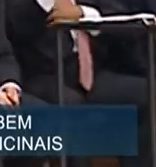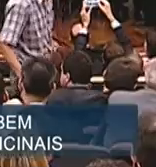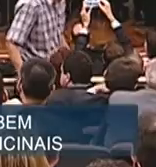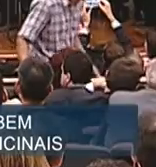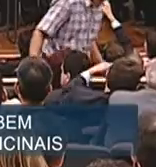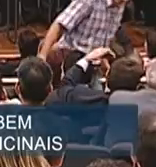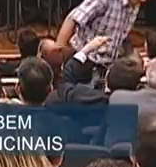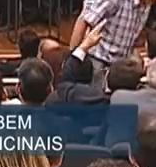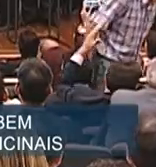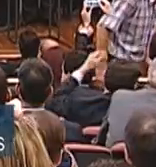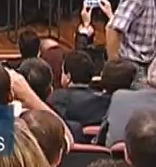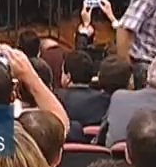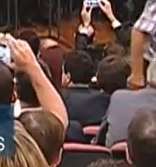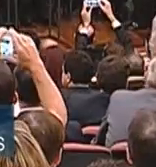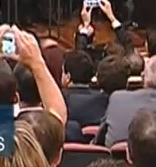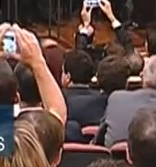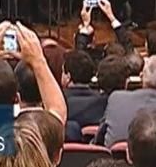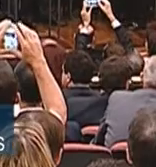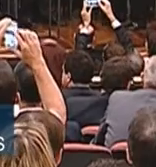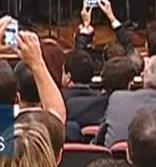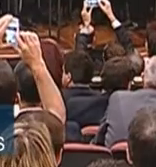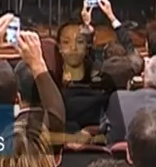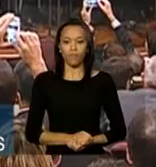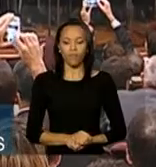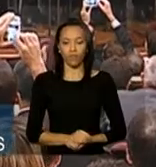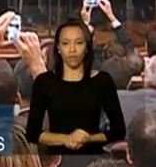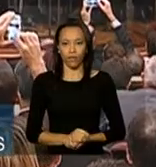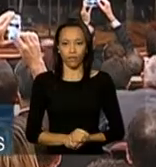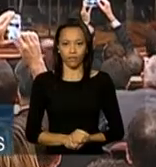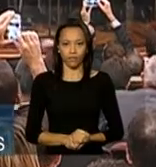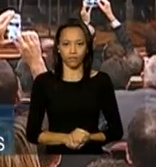São Valentim do Sul, Gilmar Francisco Nichelli.